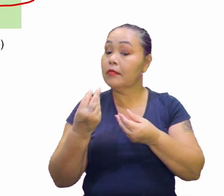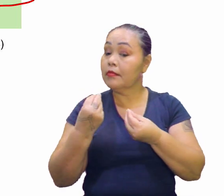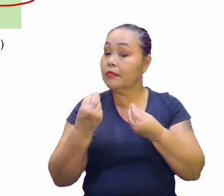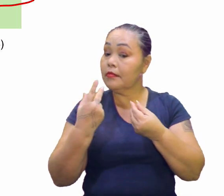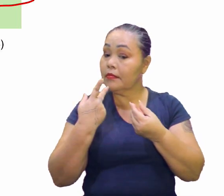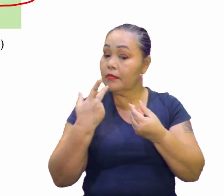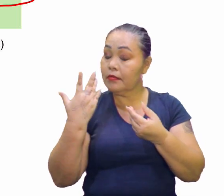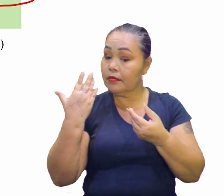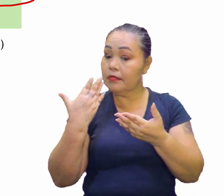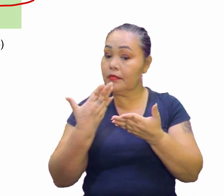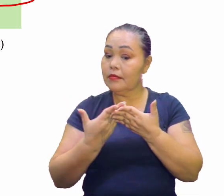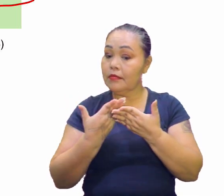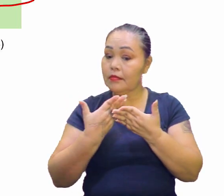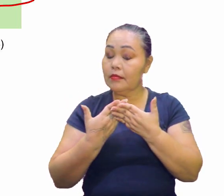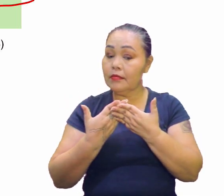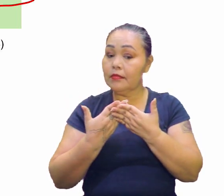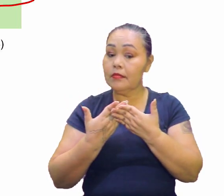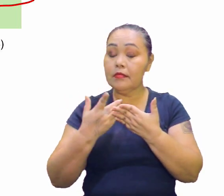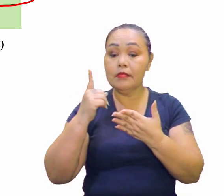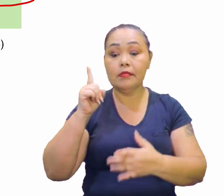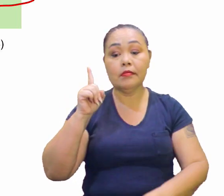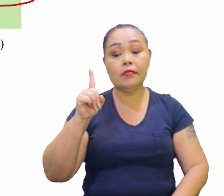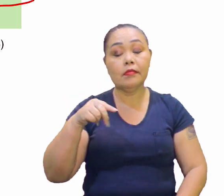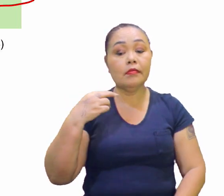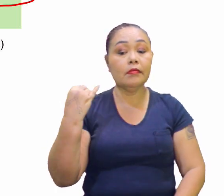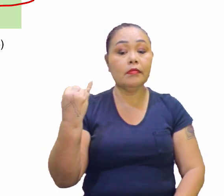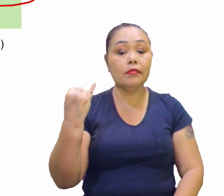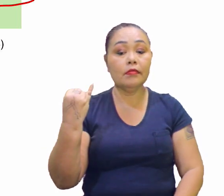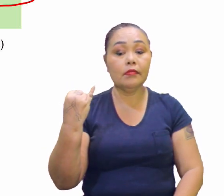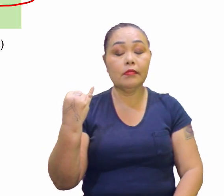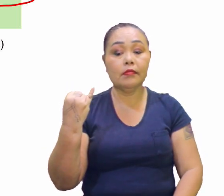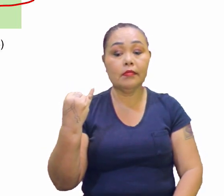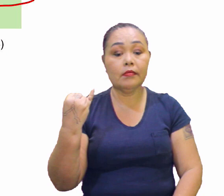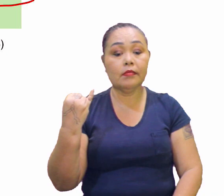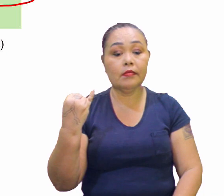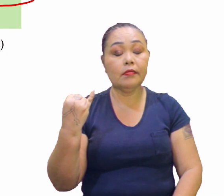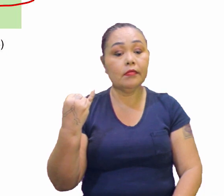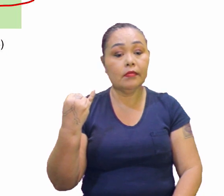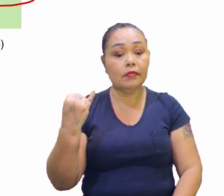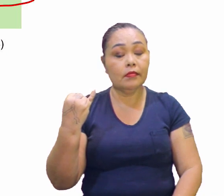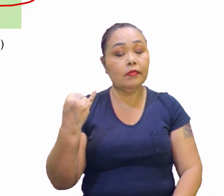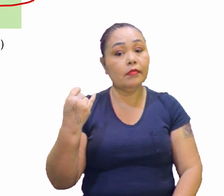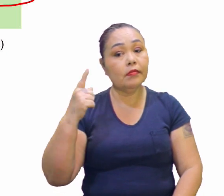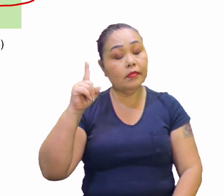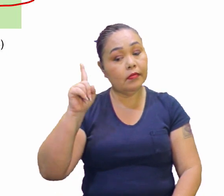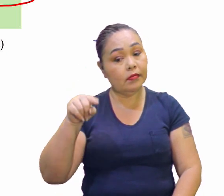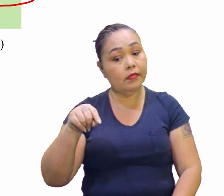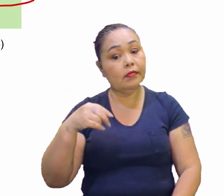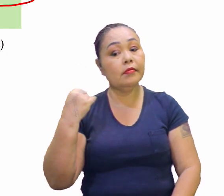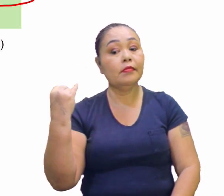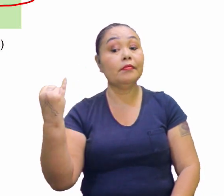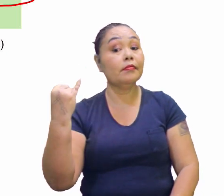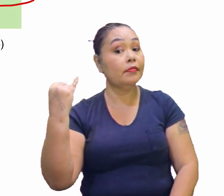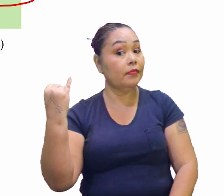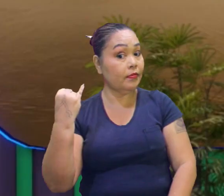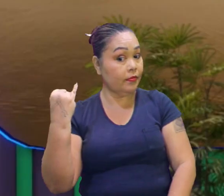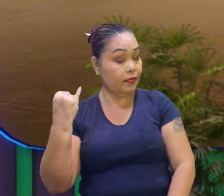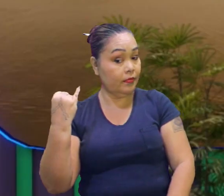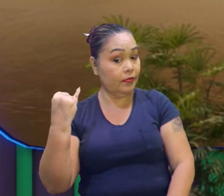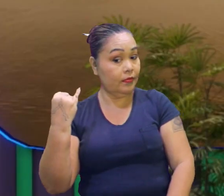falamos já em aulas passadas, ela é muito importante, gente. Ela é muito